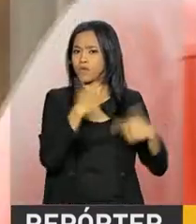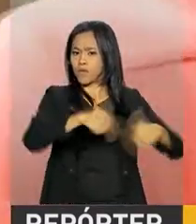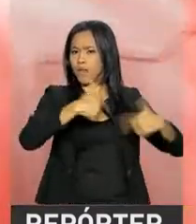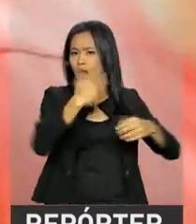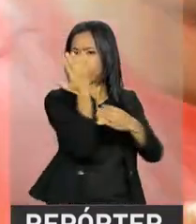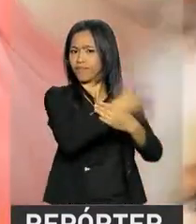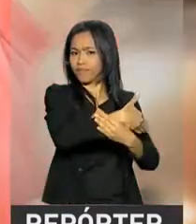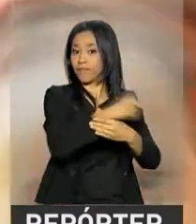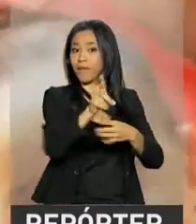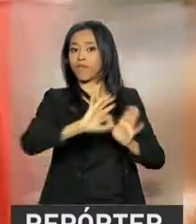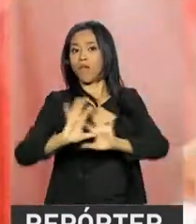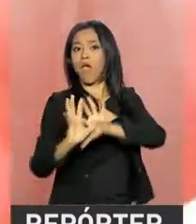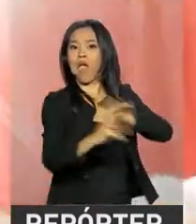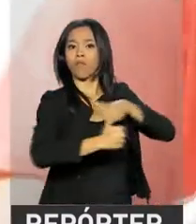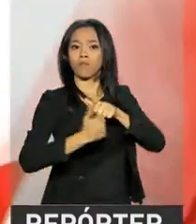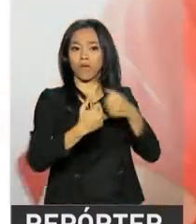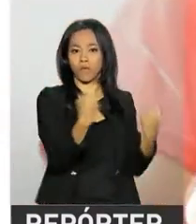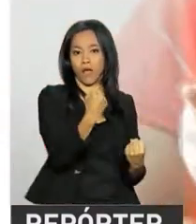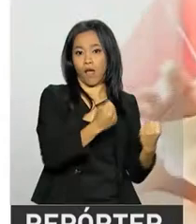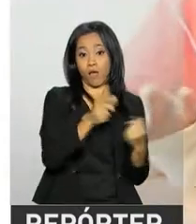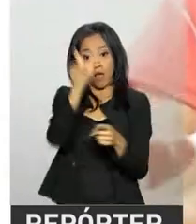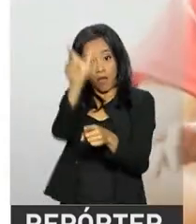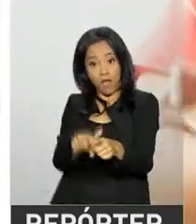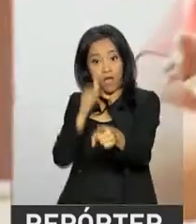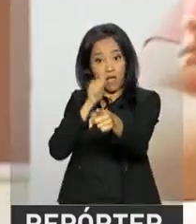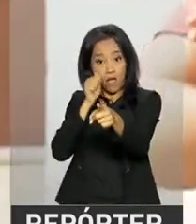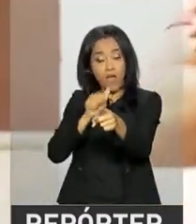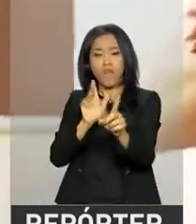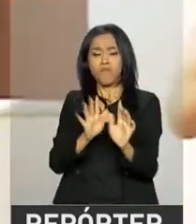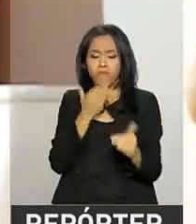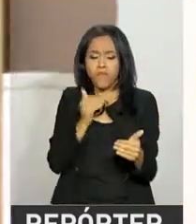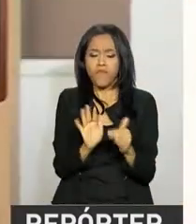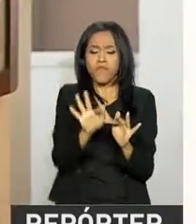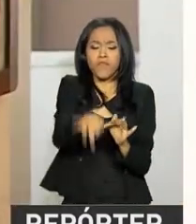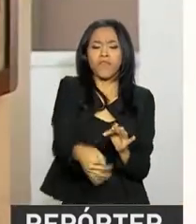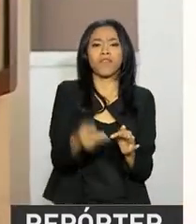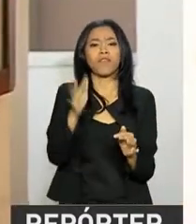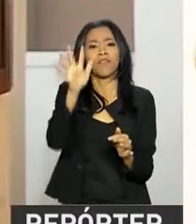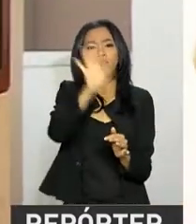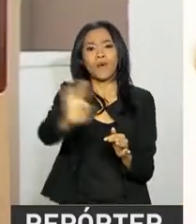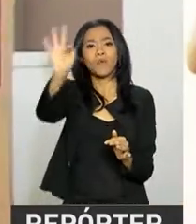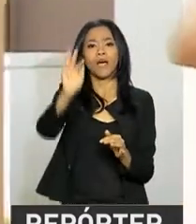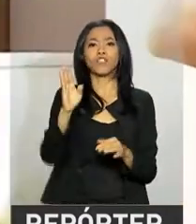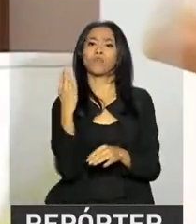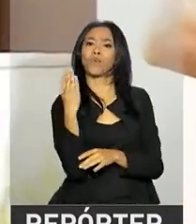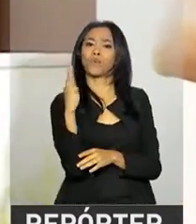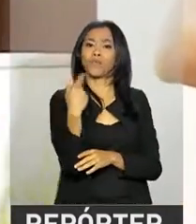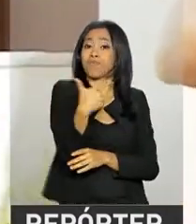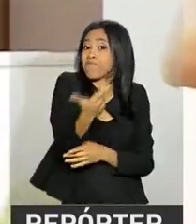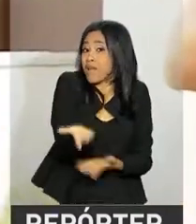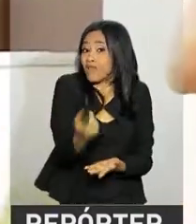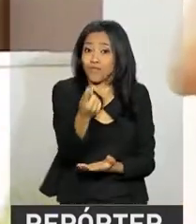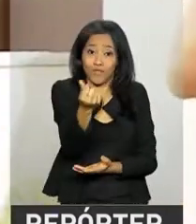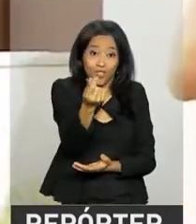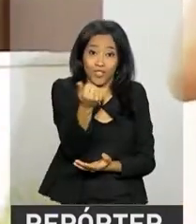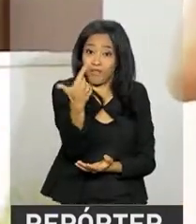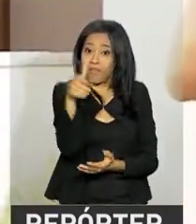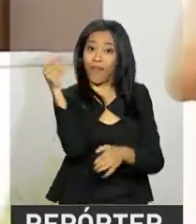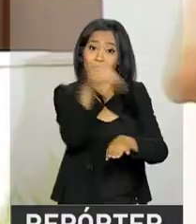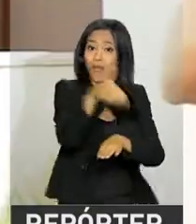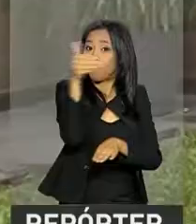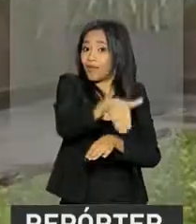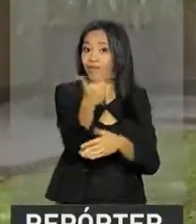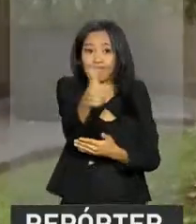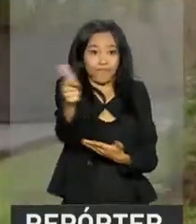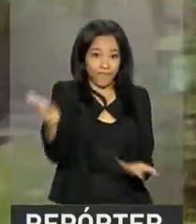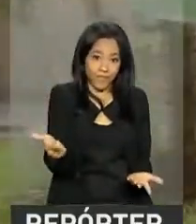teve o carro roubado. Ela estava terminando a faculdade de biologia, mas já não tinha dinheiro para frequentar a